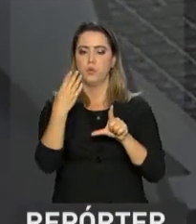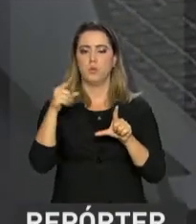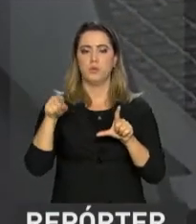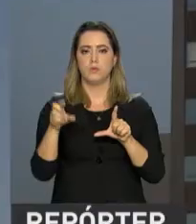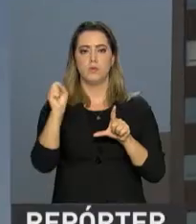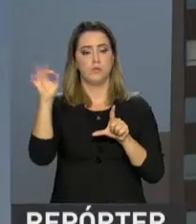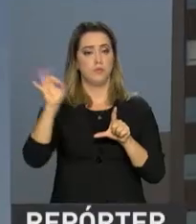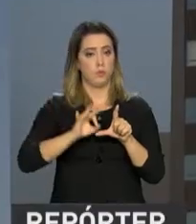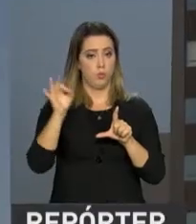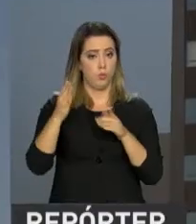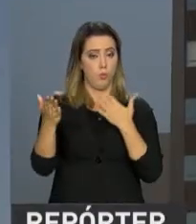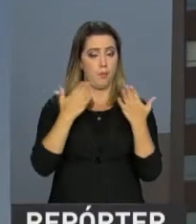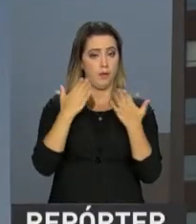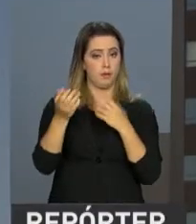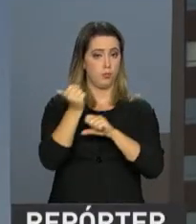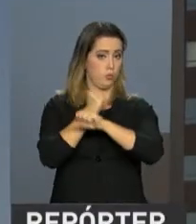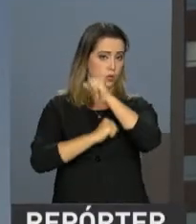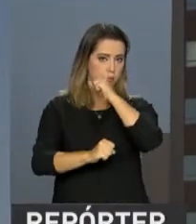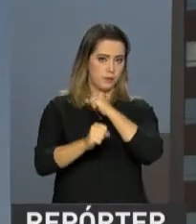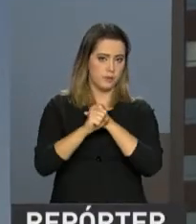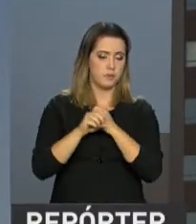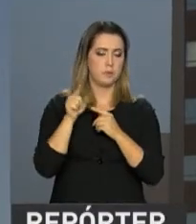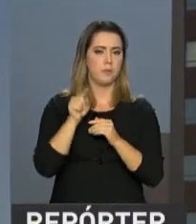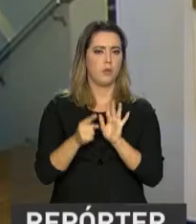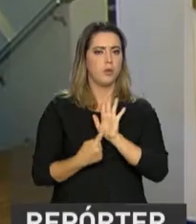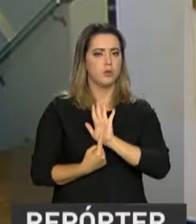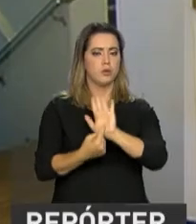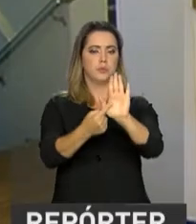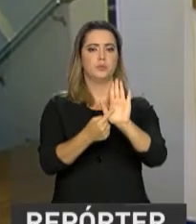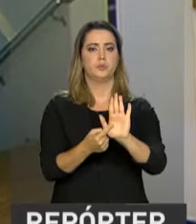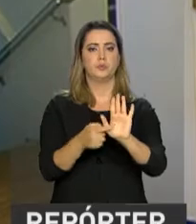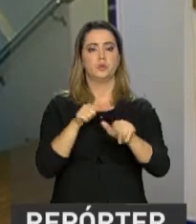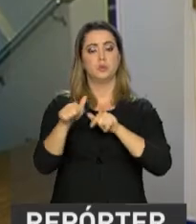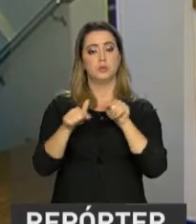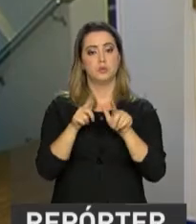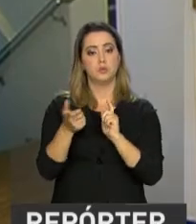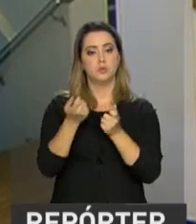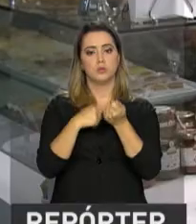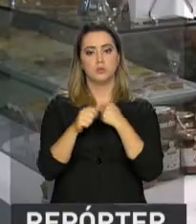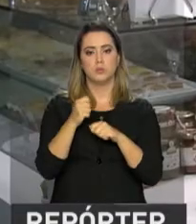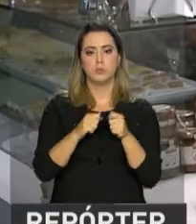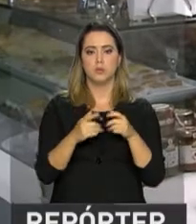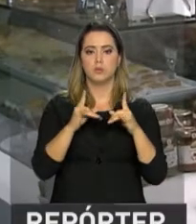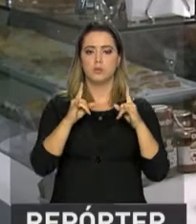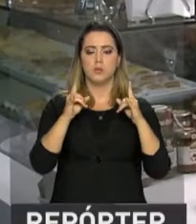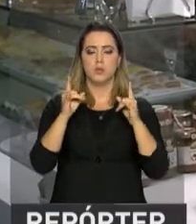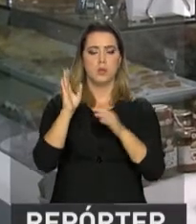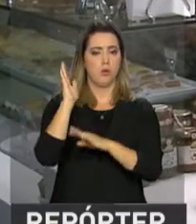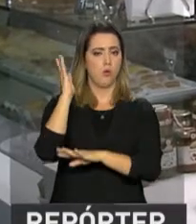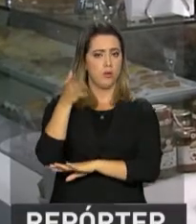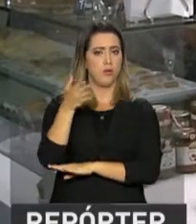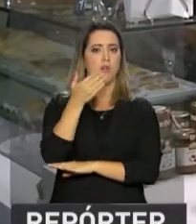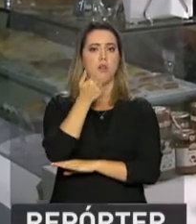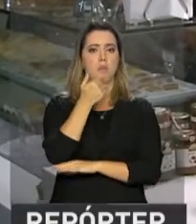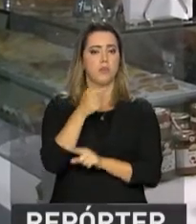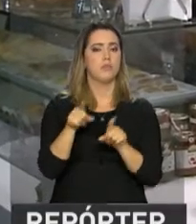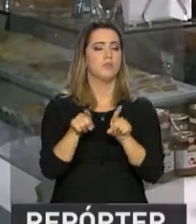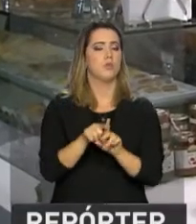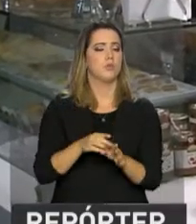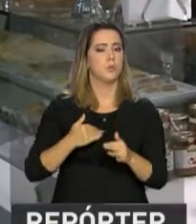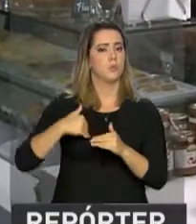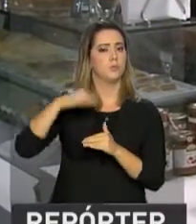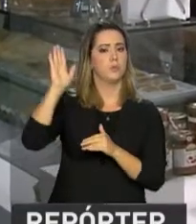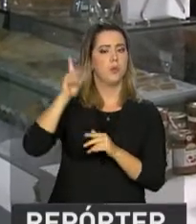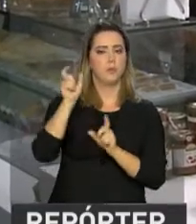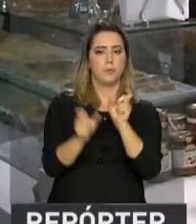16 a pesquisa mostrou que as atividades econômicas relacionadas a alojamento e alimentação foram as que mais receberam